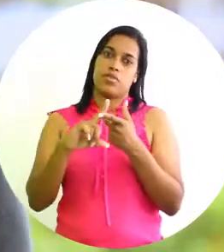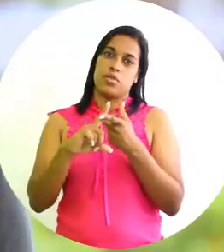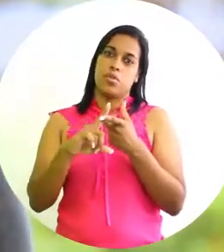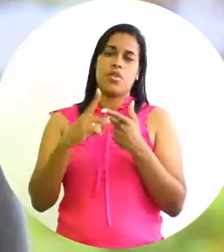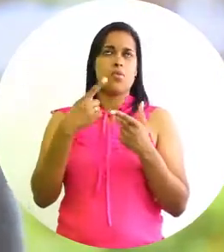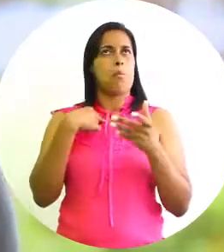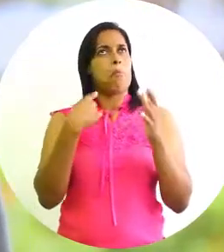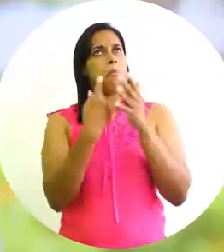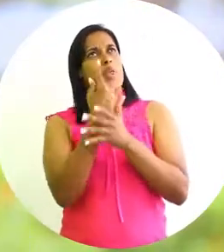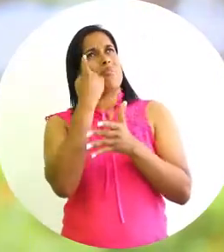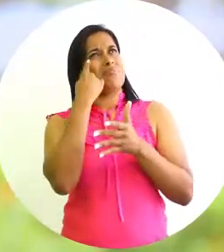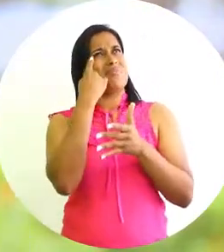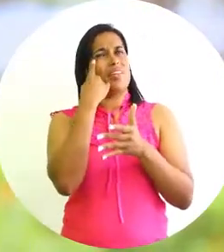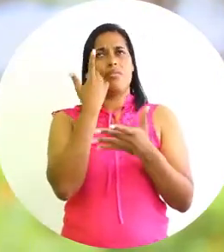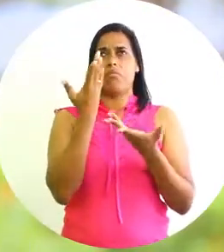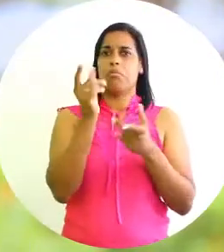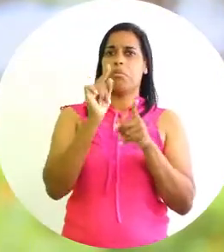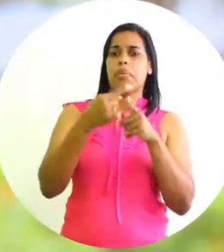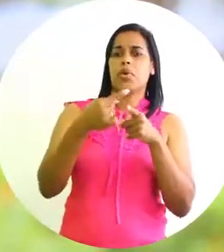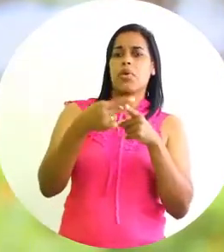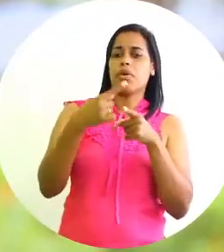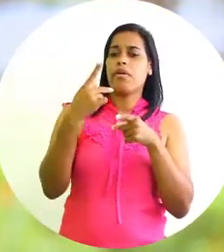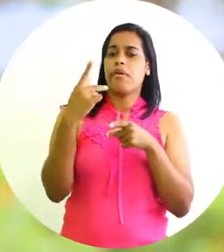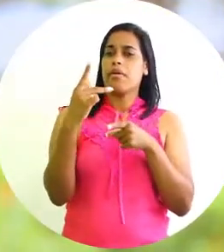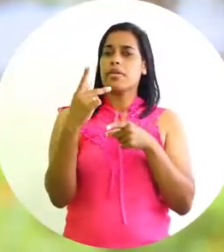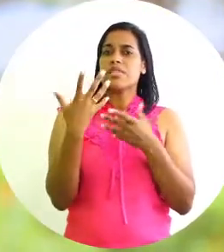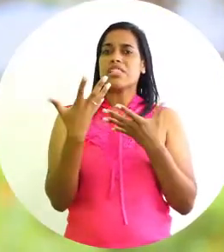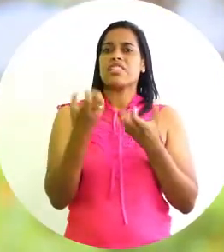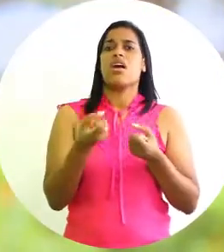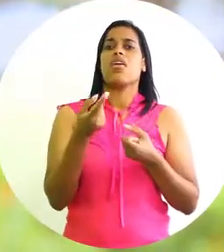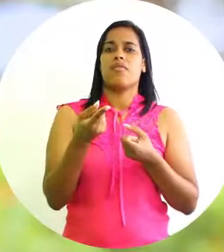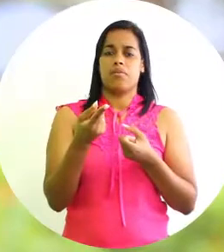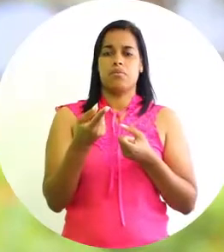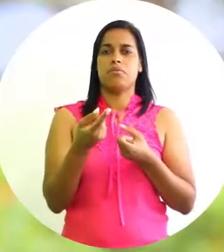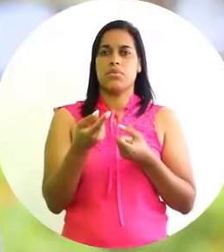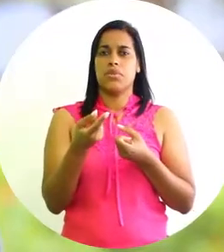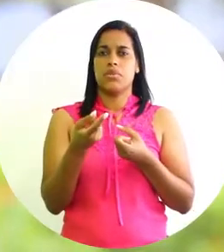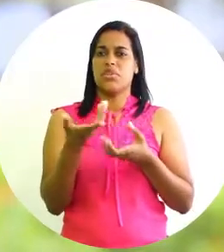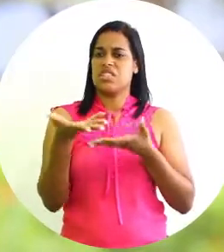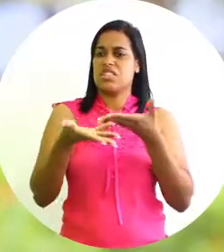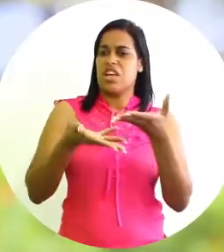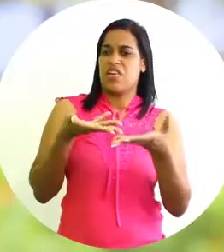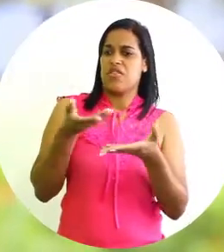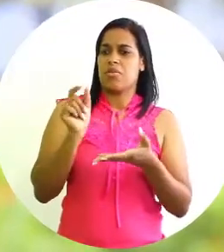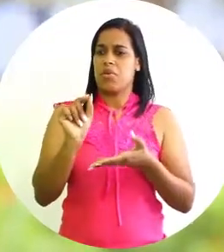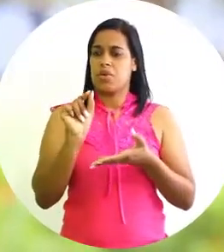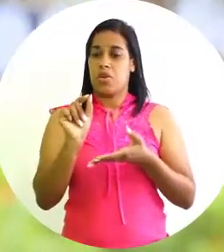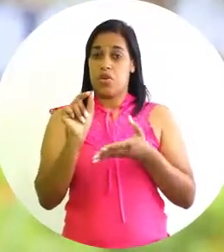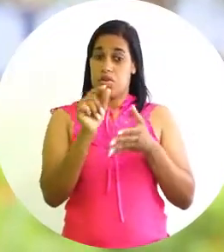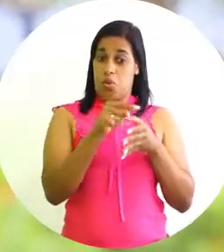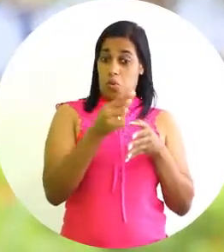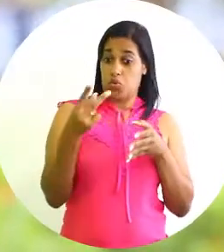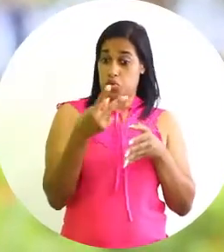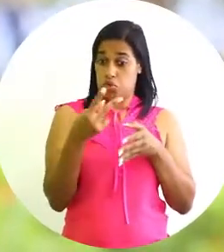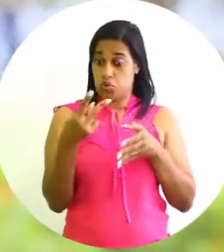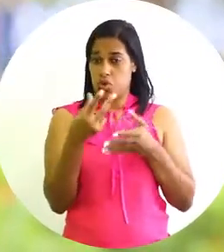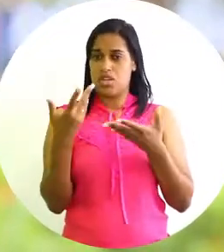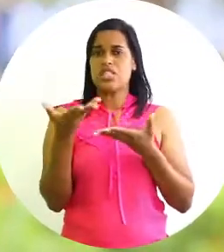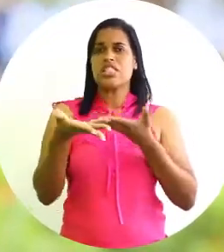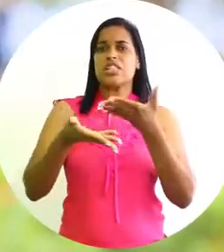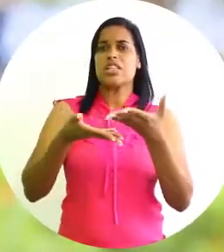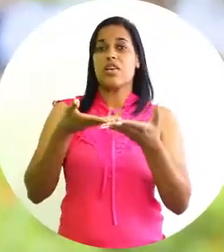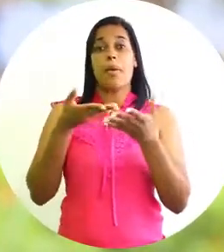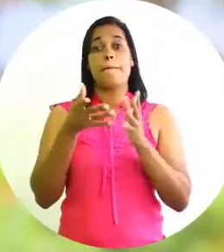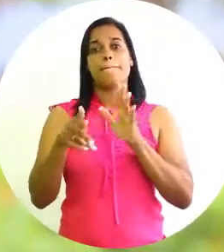se perguntar, para que esses canais servem, né? Esses canais, tanto os formais quanto os informais,